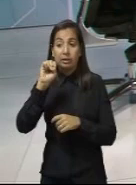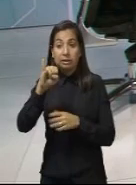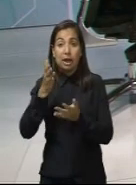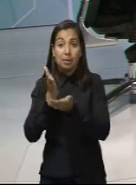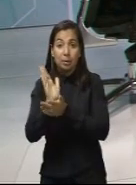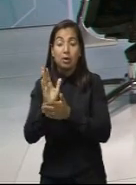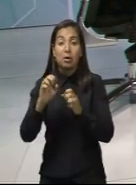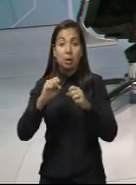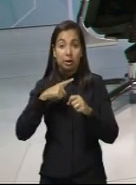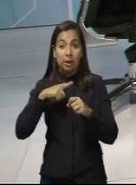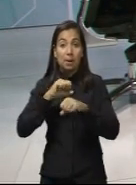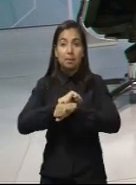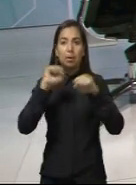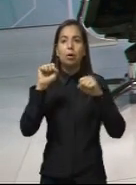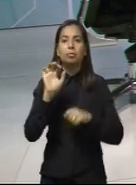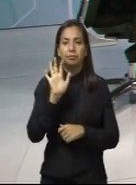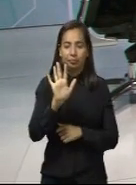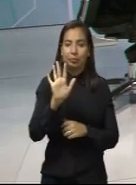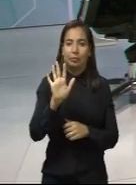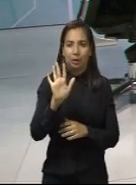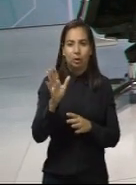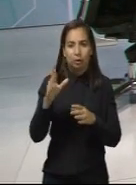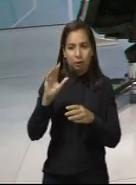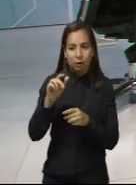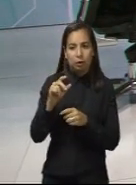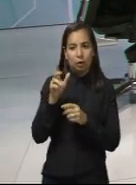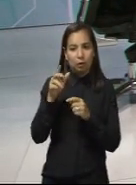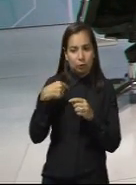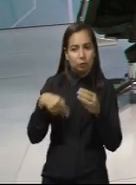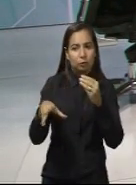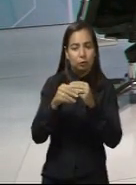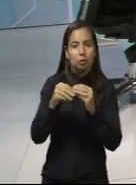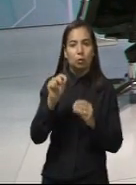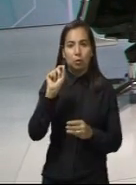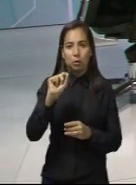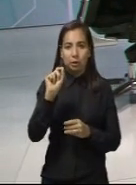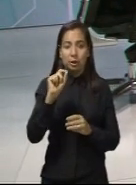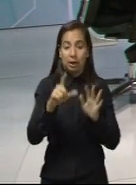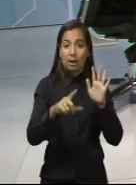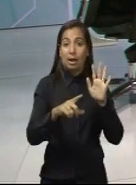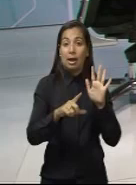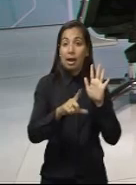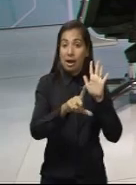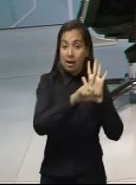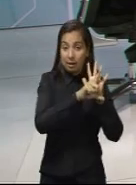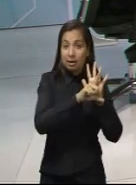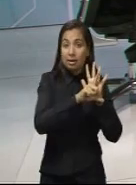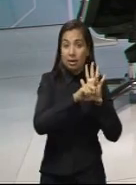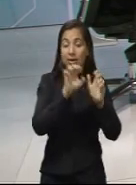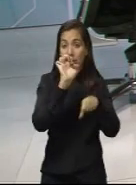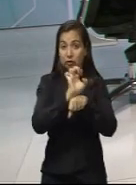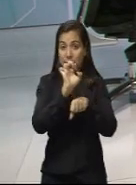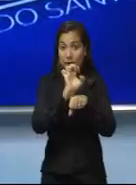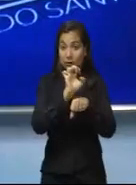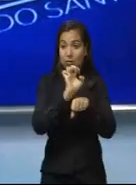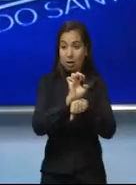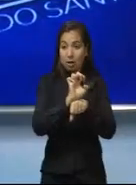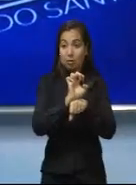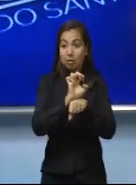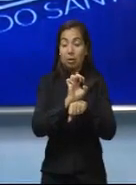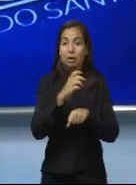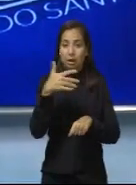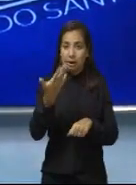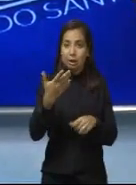lei estadual determinando a instalação desses bloqueadores. Era apenas uma lei estadual. Uma das